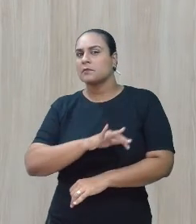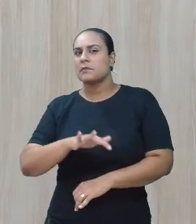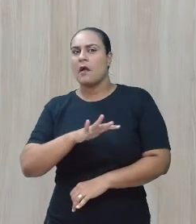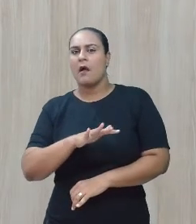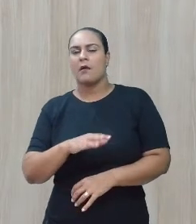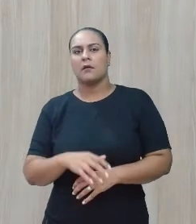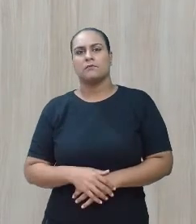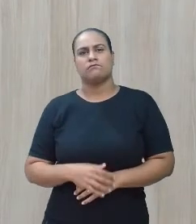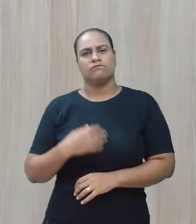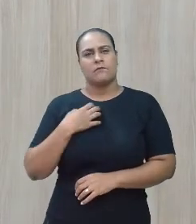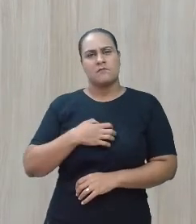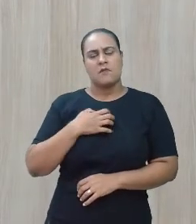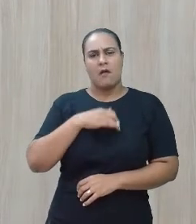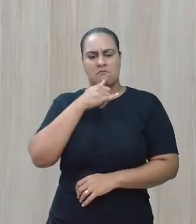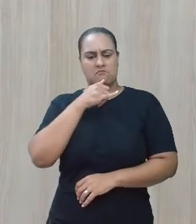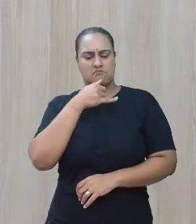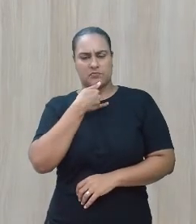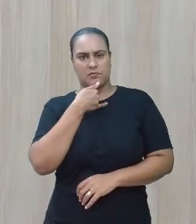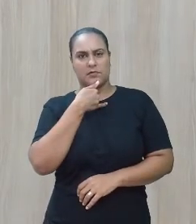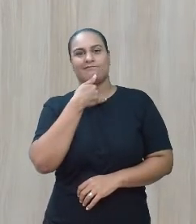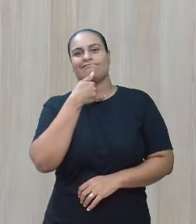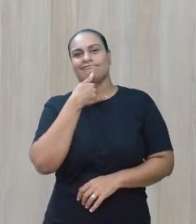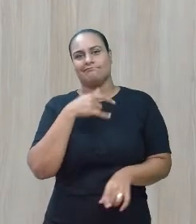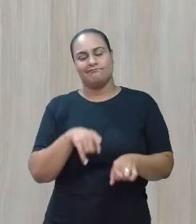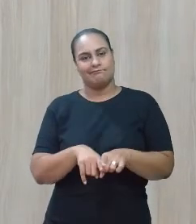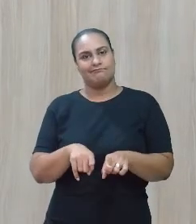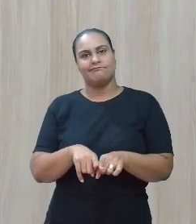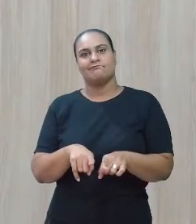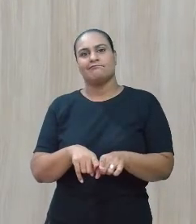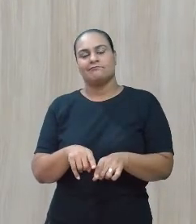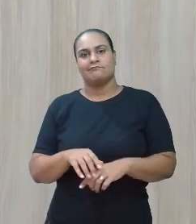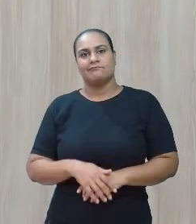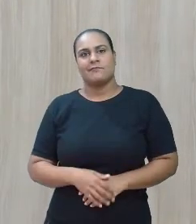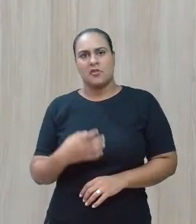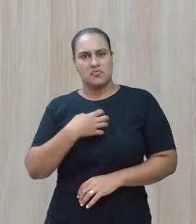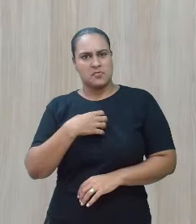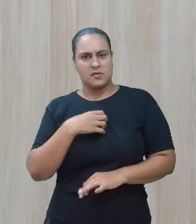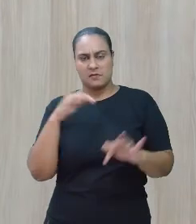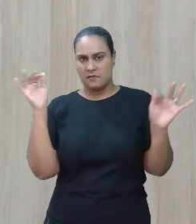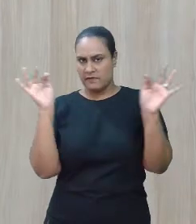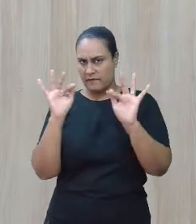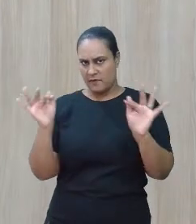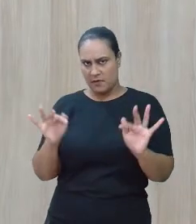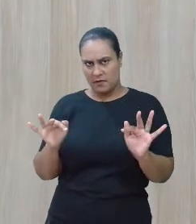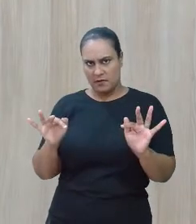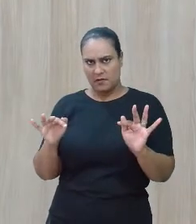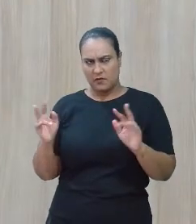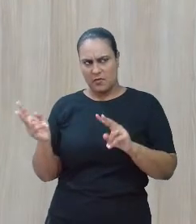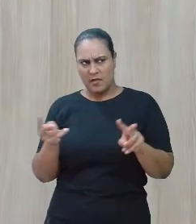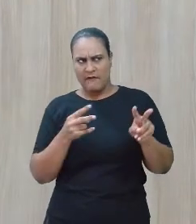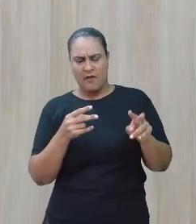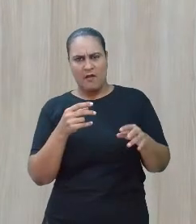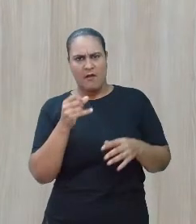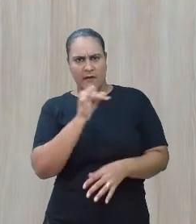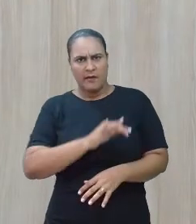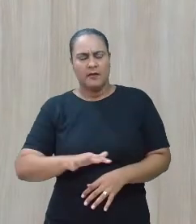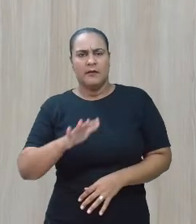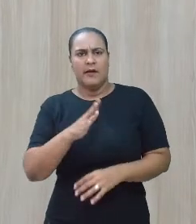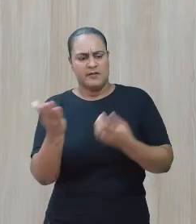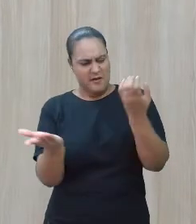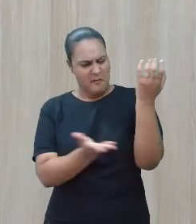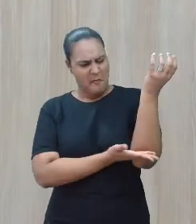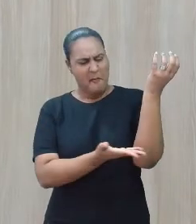não é? Tristeza também, não é? Não ficamos felizes, não é? Quando vimos uma imagem dessa, mas